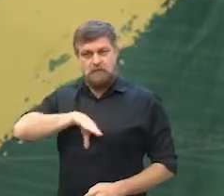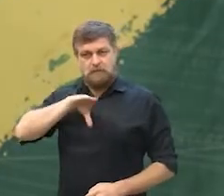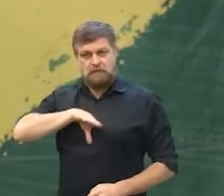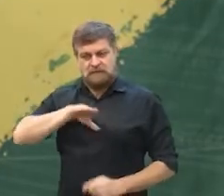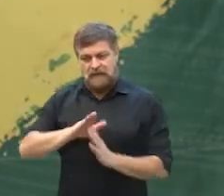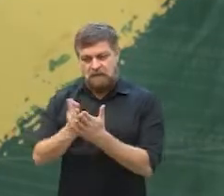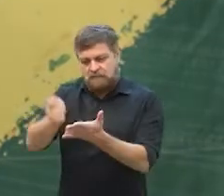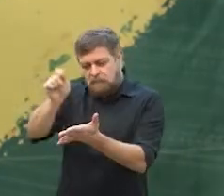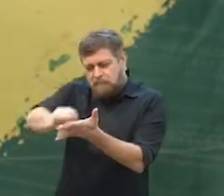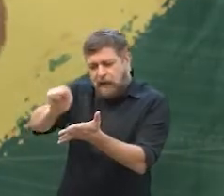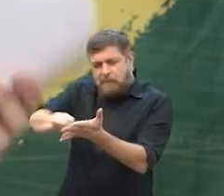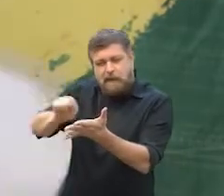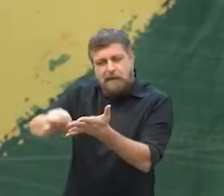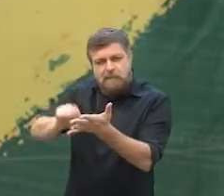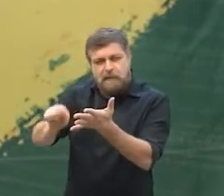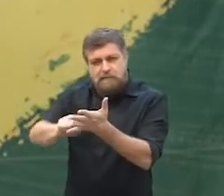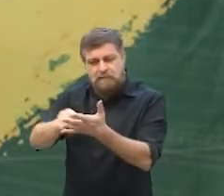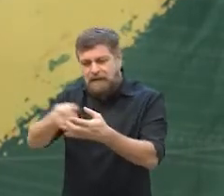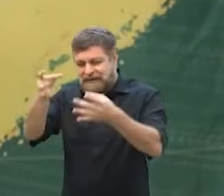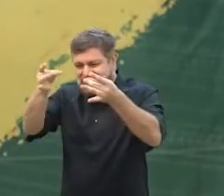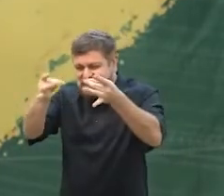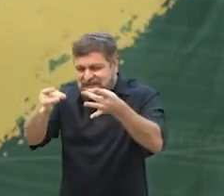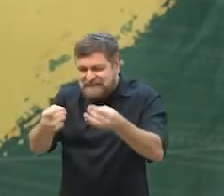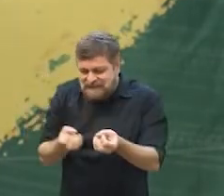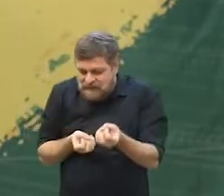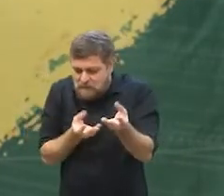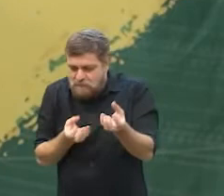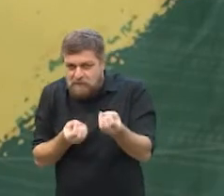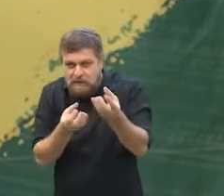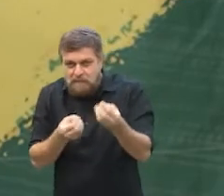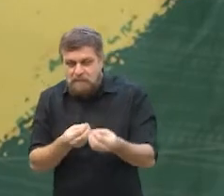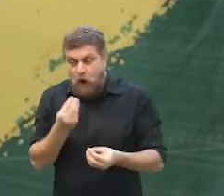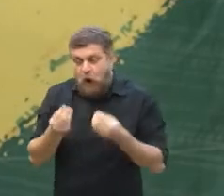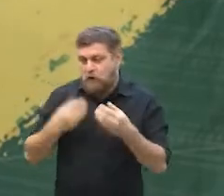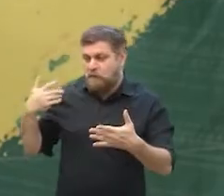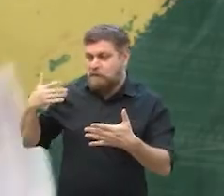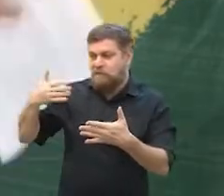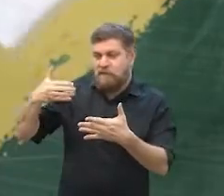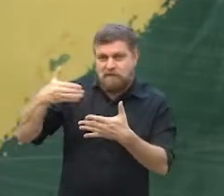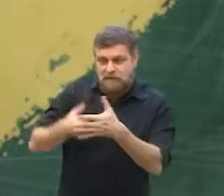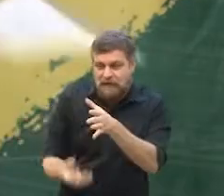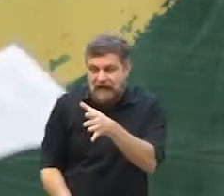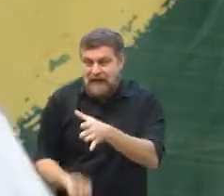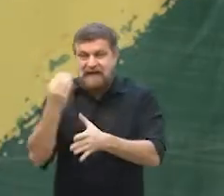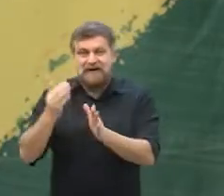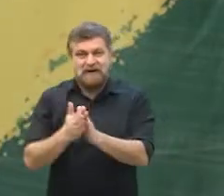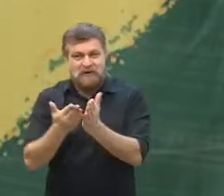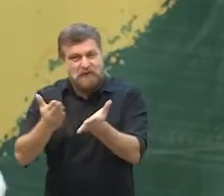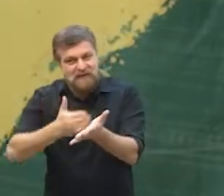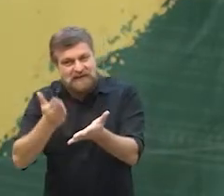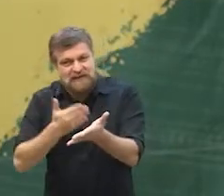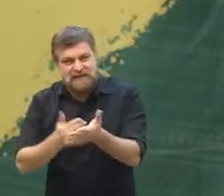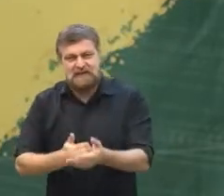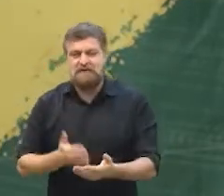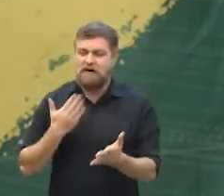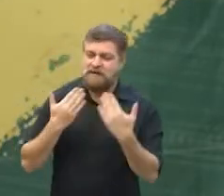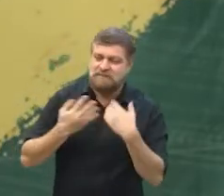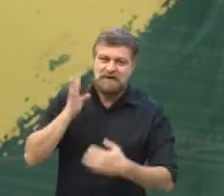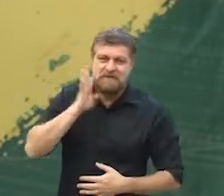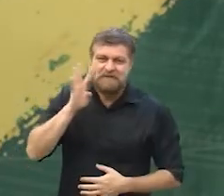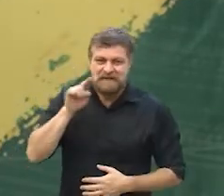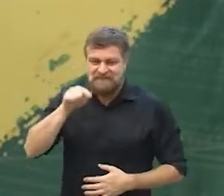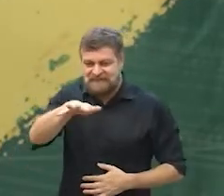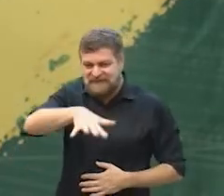escreveu esse livro, contou pra gente detalhes a respeito de toda essa situação. Um papo muito bacana que você pode acompanhar